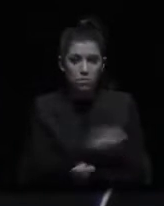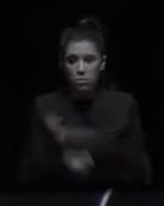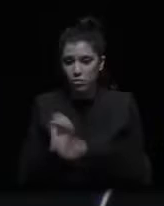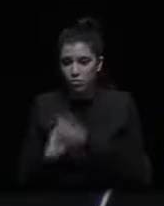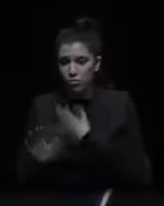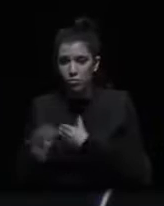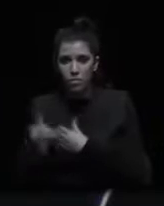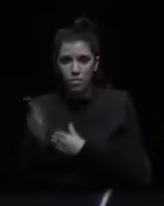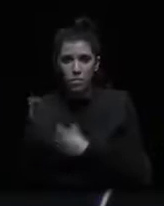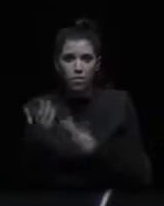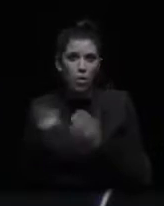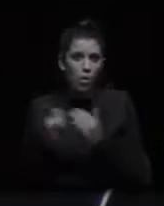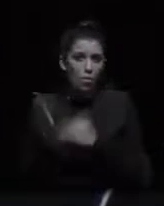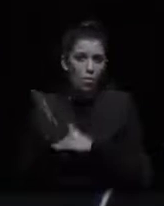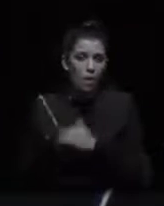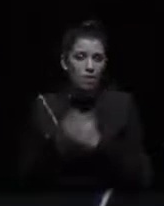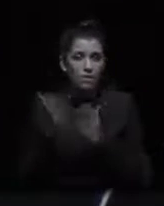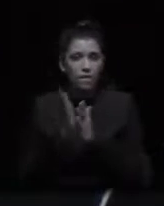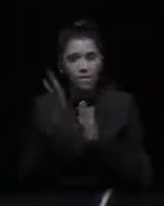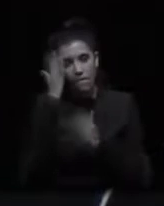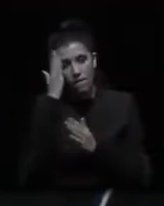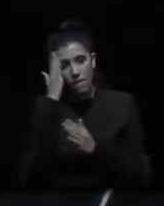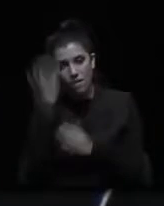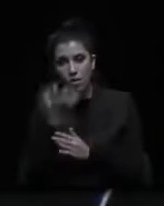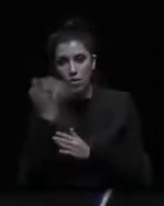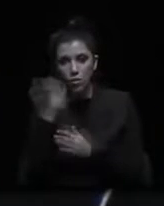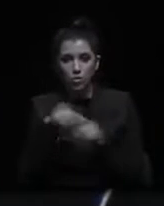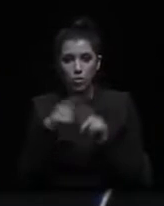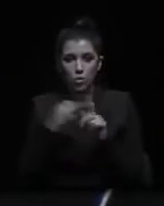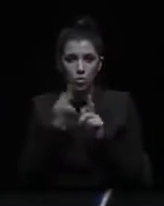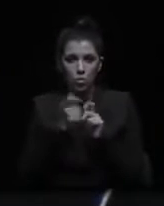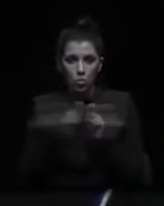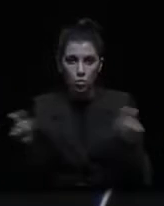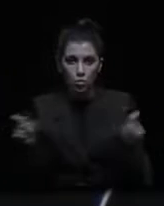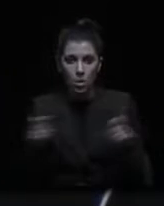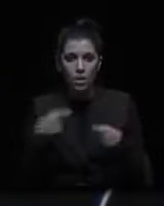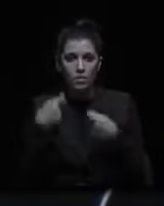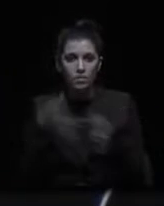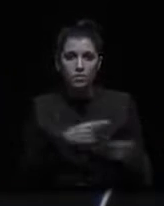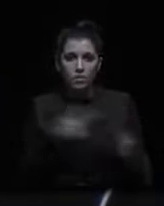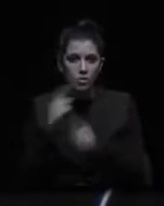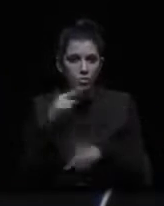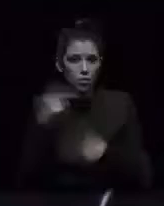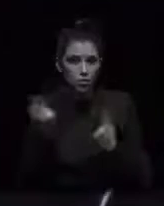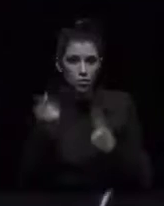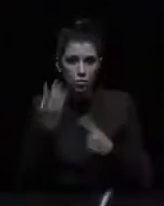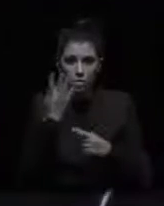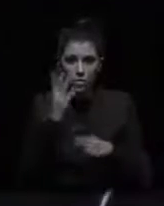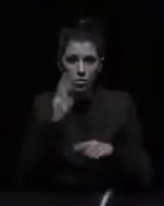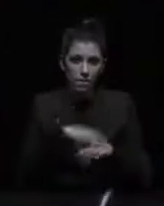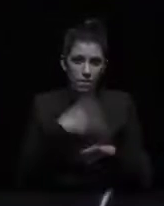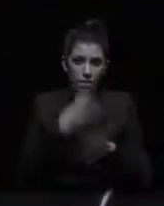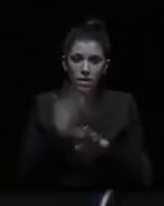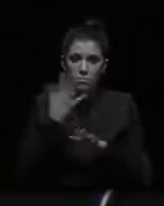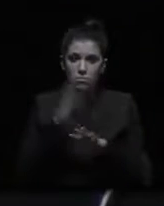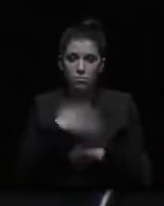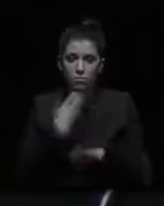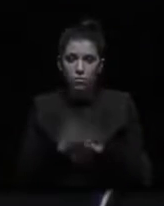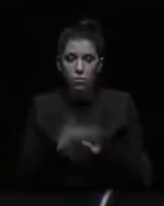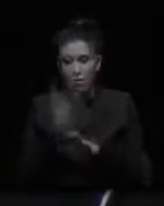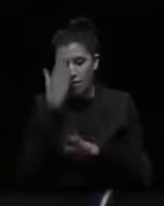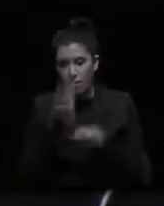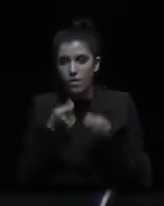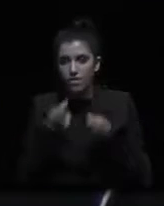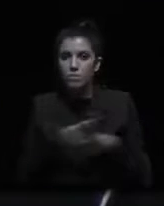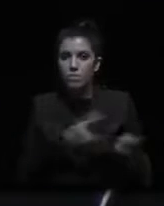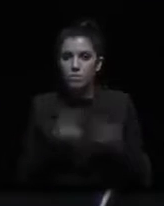do que todo o orçamento previsto para a cultura num ano, 3 vezes o investimento previsto nos transportes públicos, 5 vezes o previsto na mobilidade suave ou nos